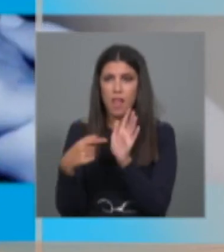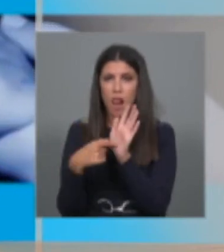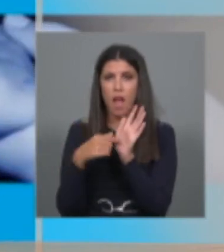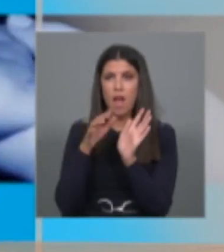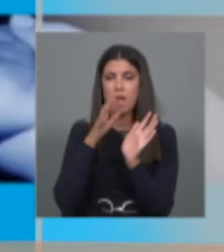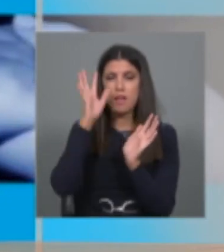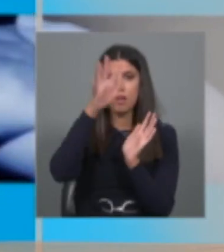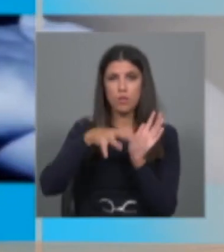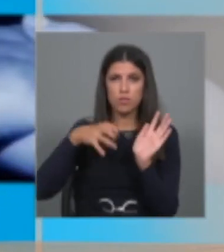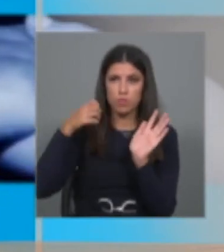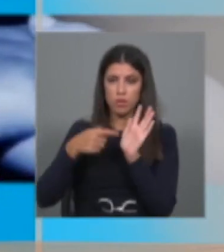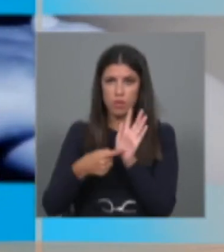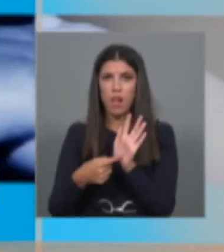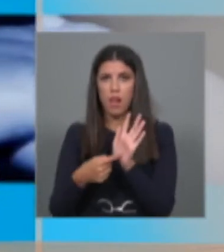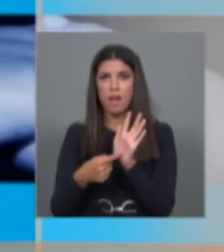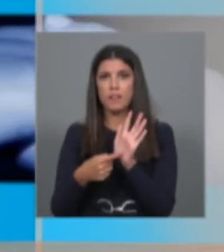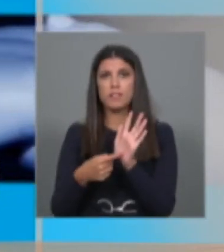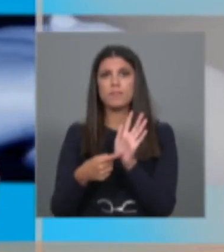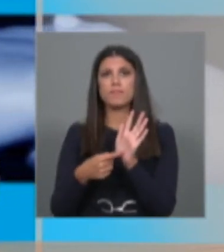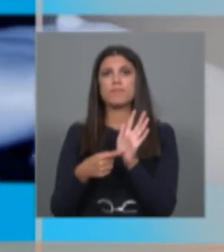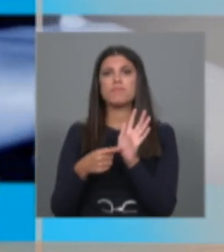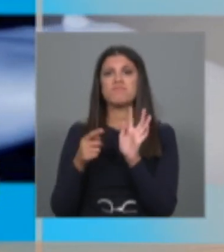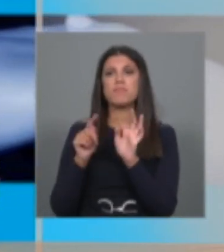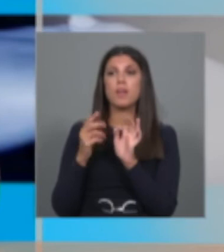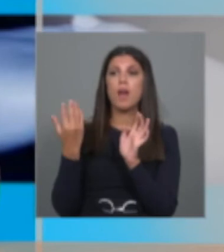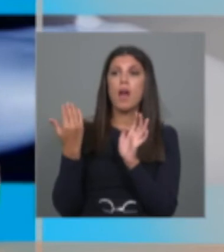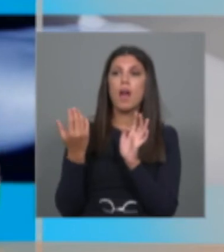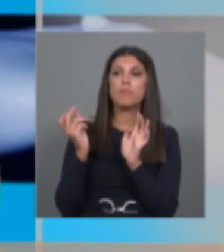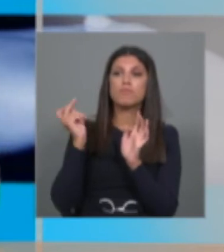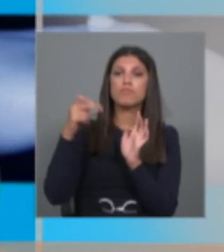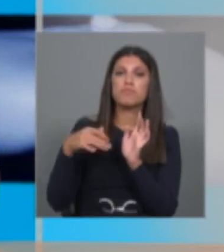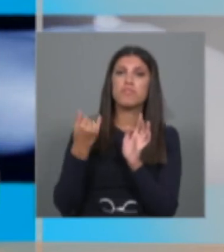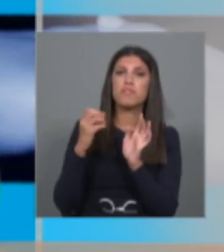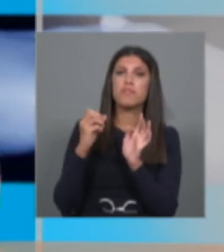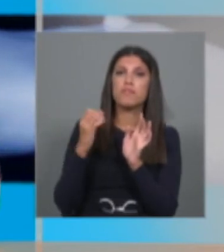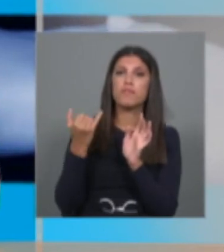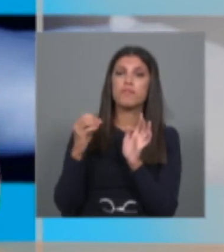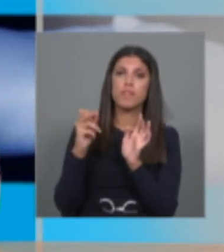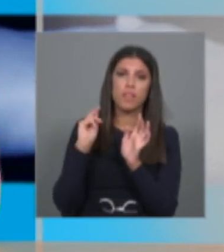existe há pouco mais de 20 anos, ou seja, não é...